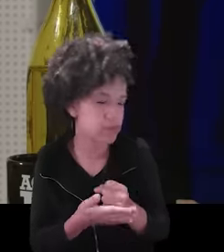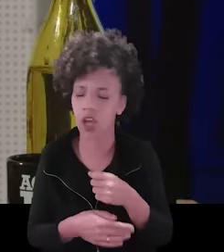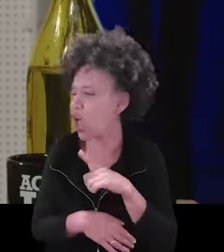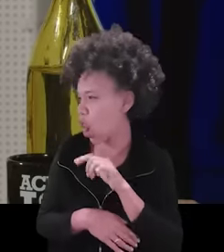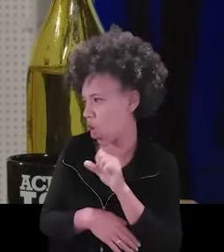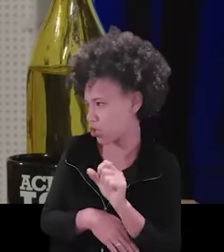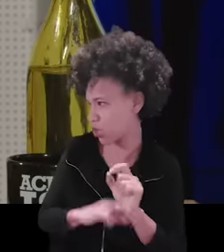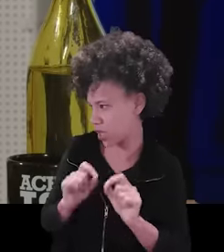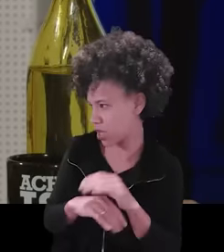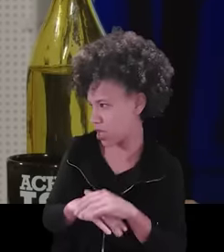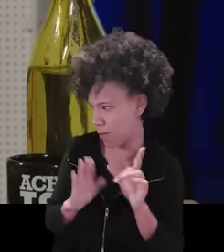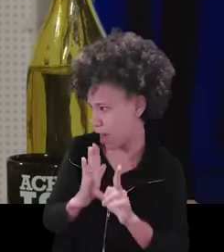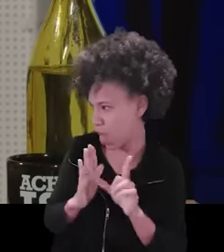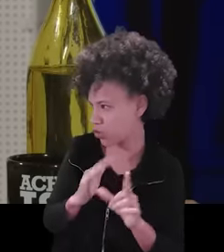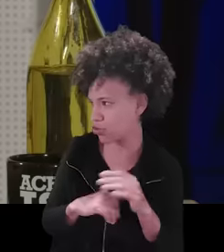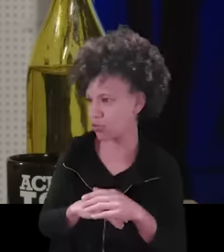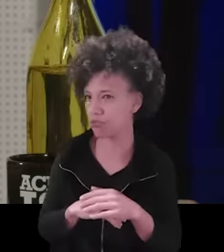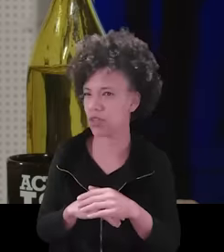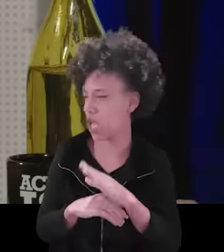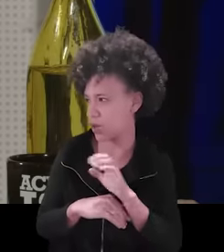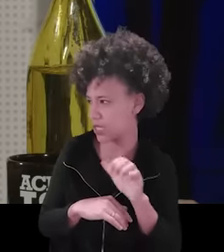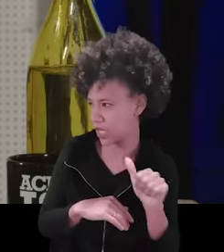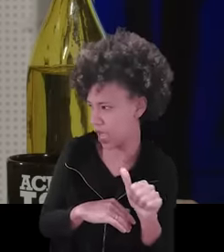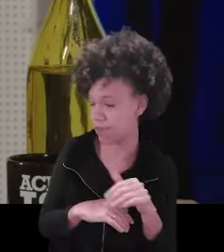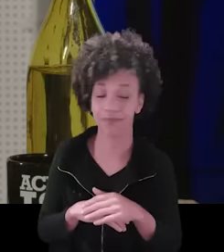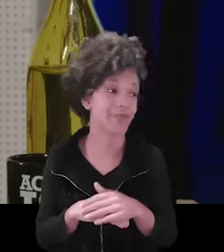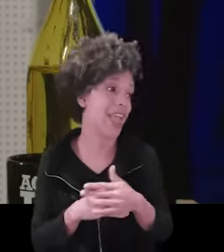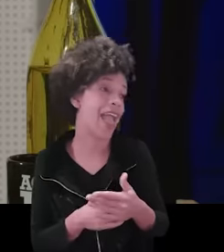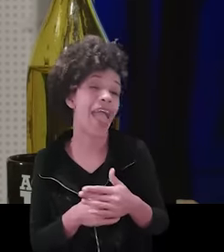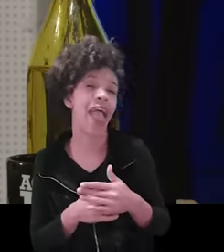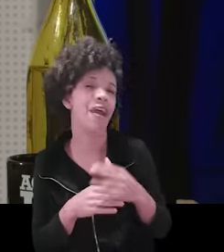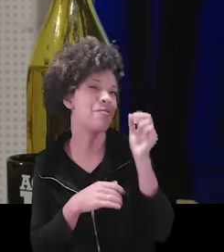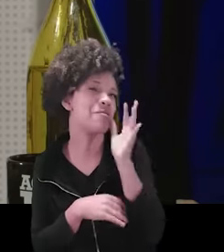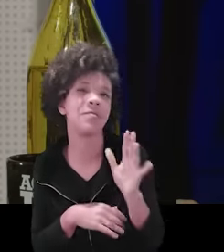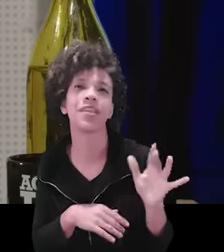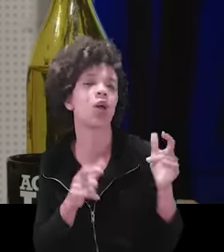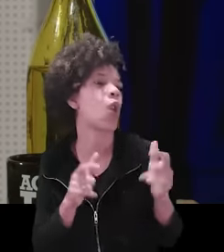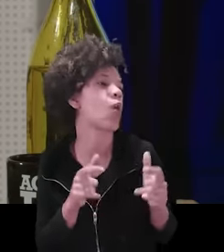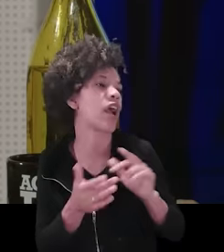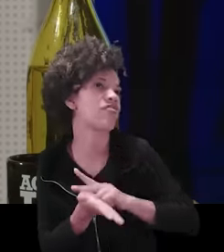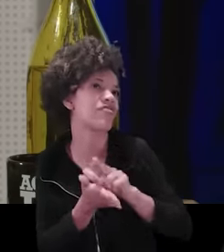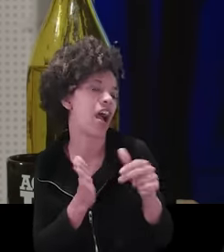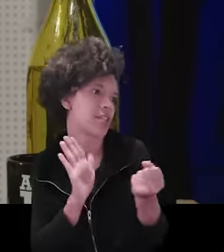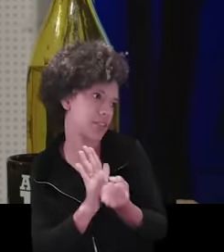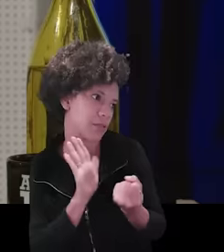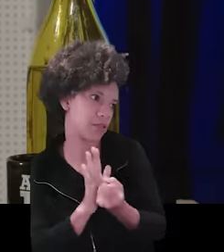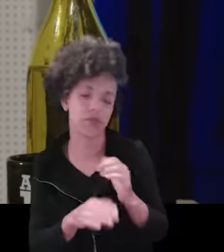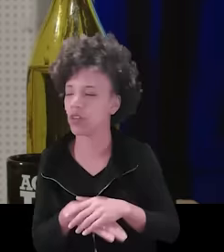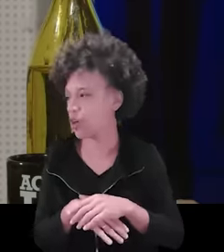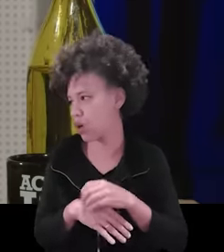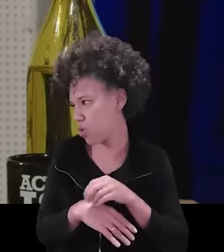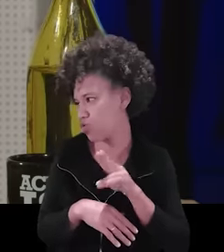tiver documento rosa eu queria tipo Maceió Oi vó é o paraíso do bebê é um lugar onde tem várias